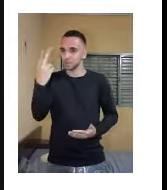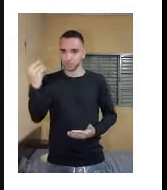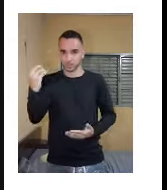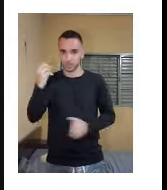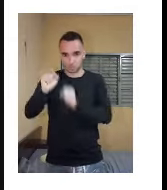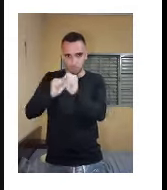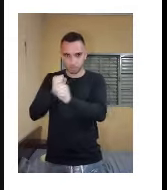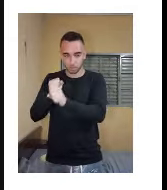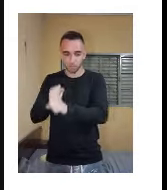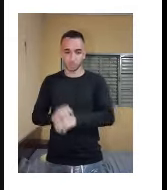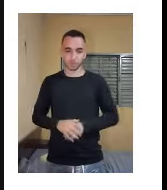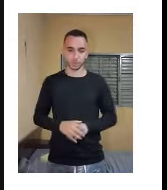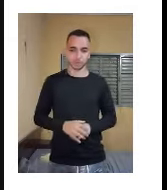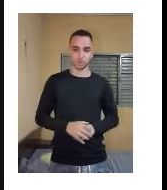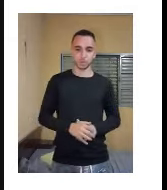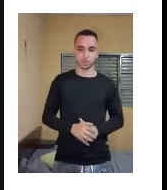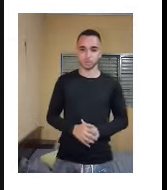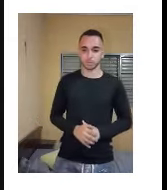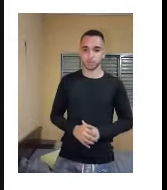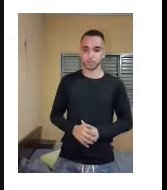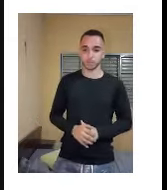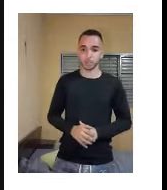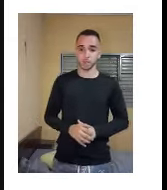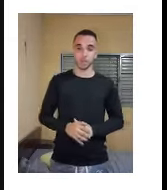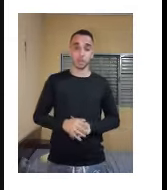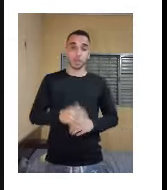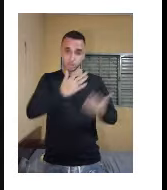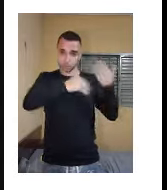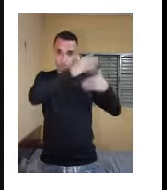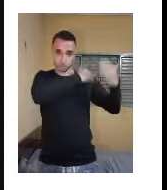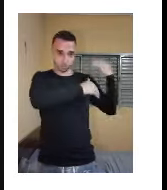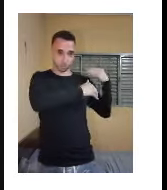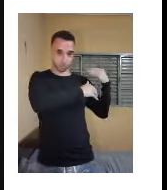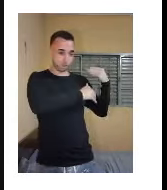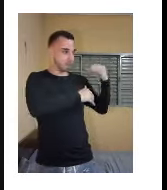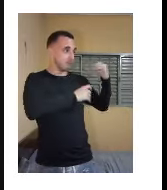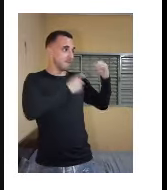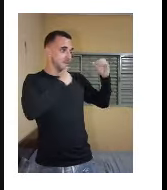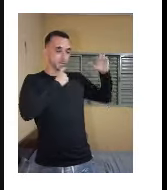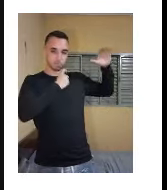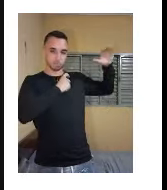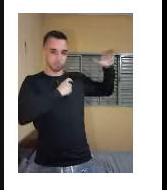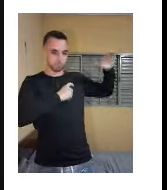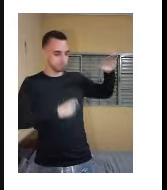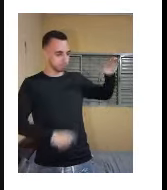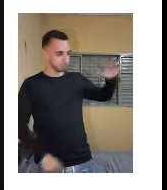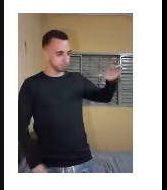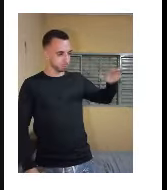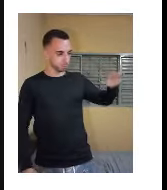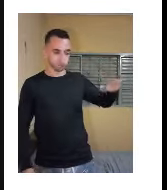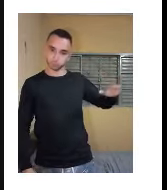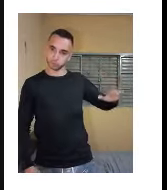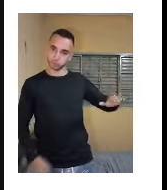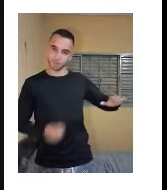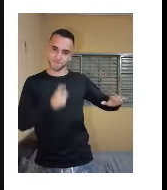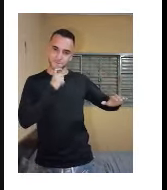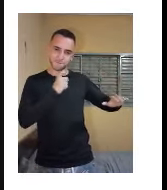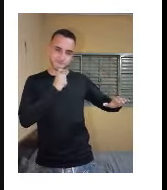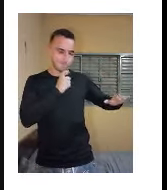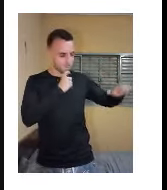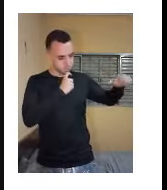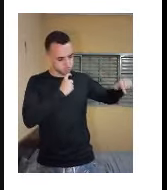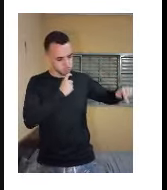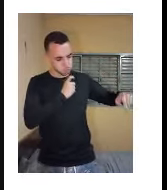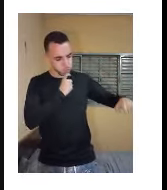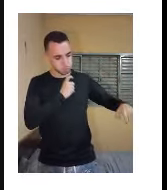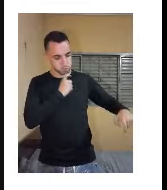representa que as temperaturas médias globais foram abaixo, ou seja, foram mais frias, e as barras em vermelhas